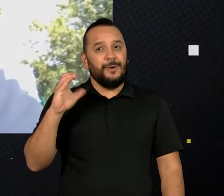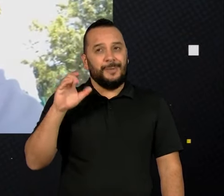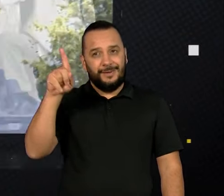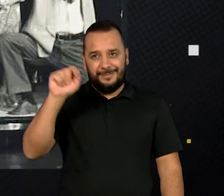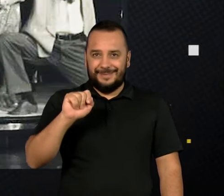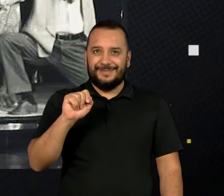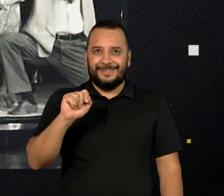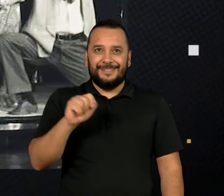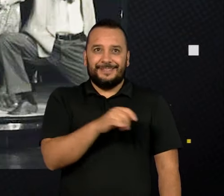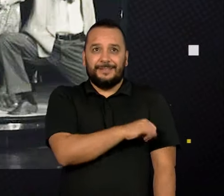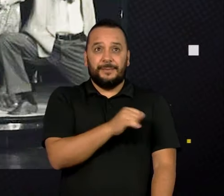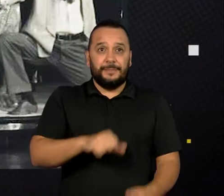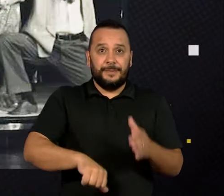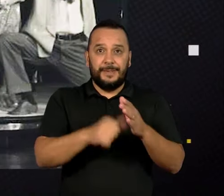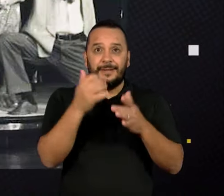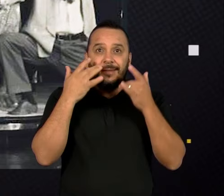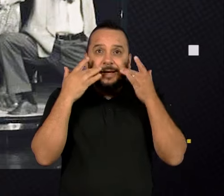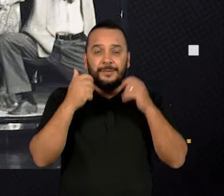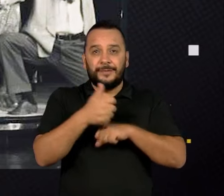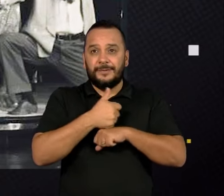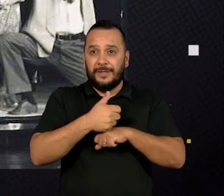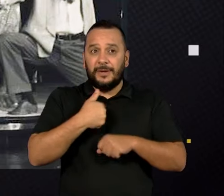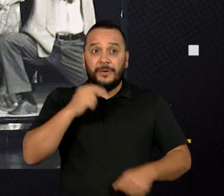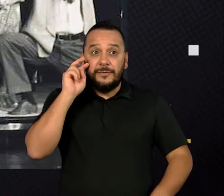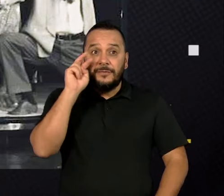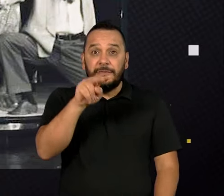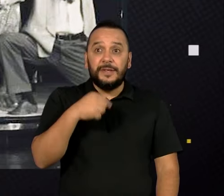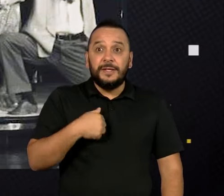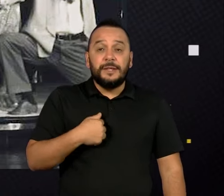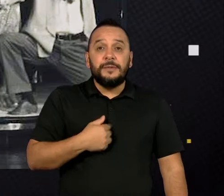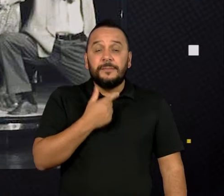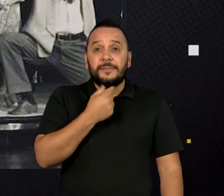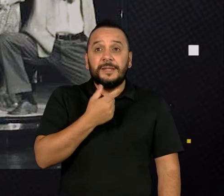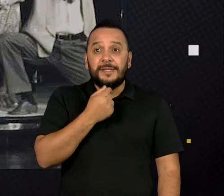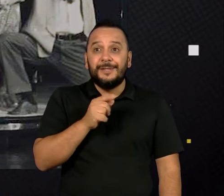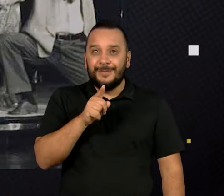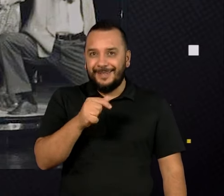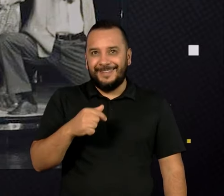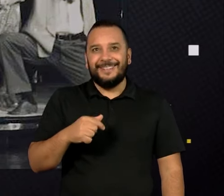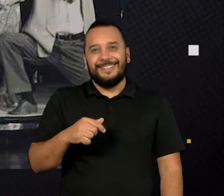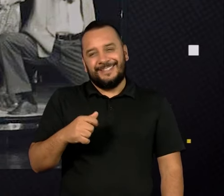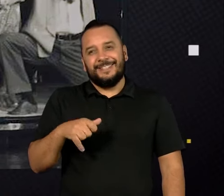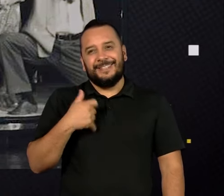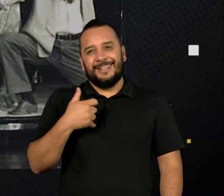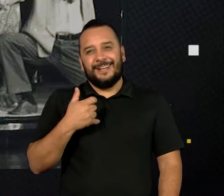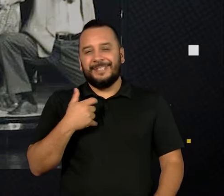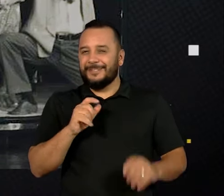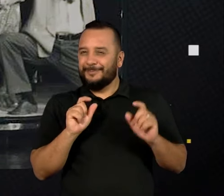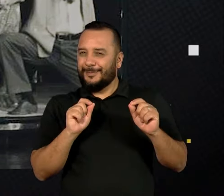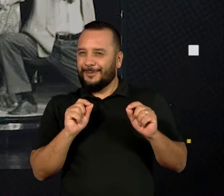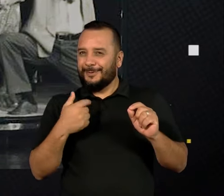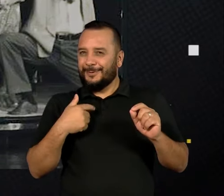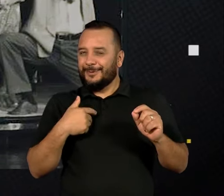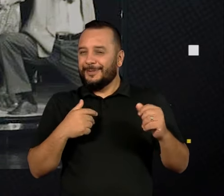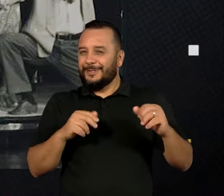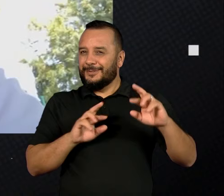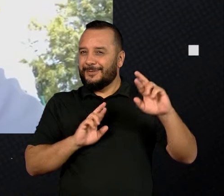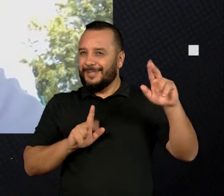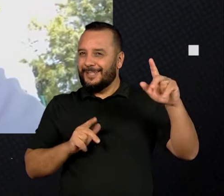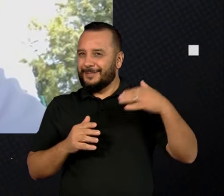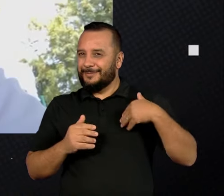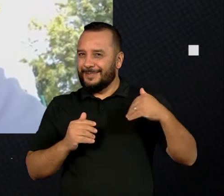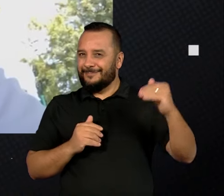minha vida. E vendo aquele menino em cena, ele era só alguns anos mais velho que eu falei,